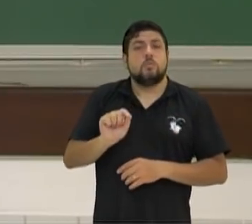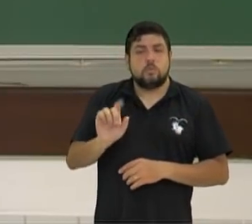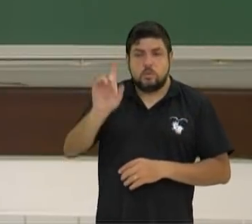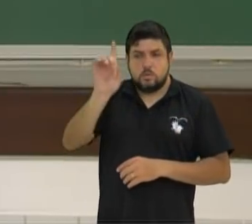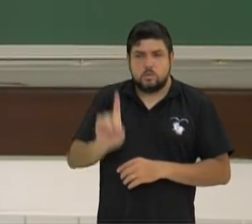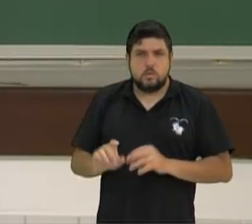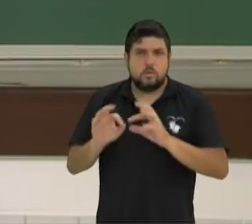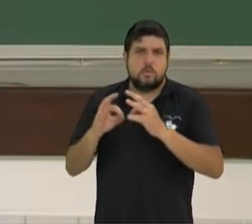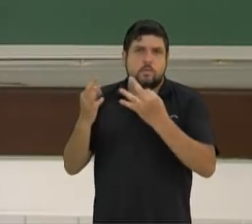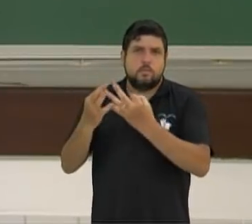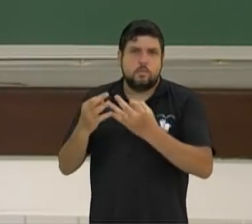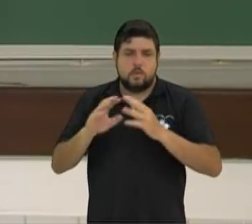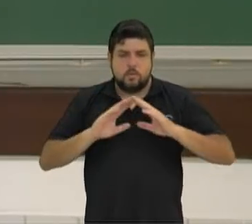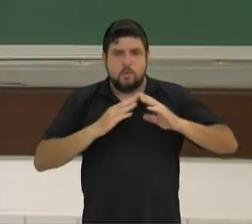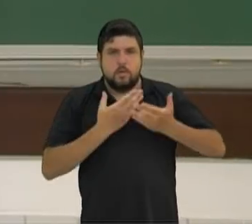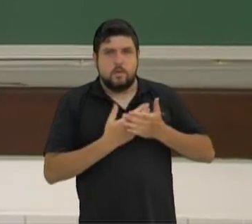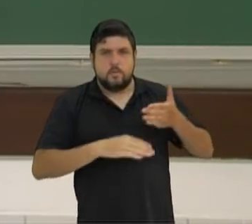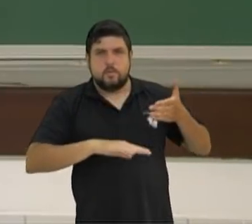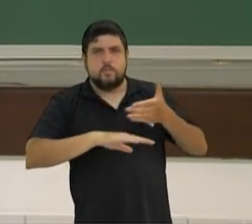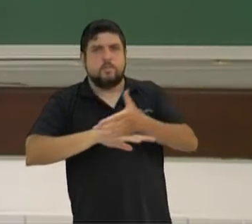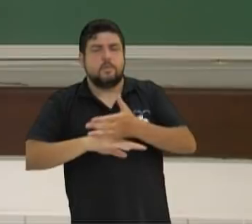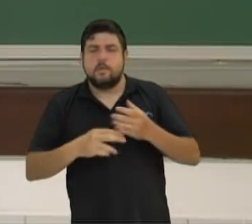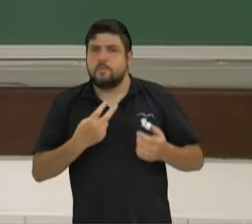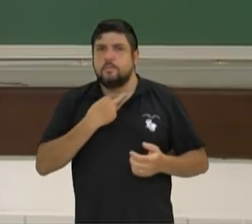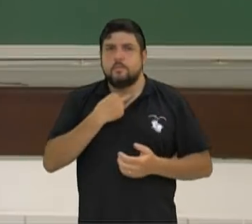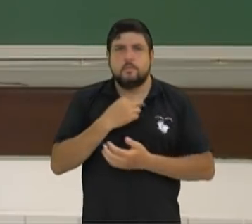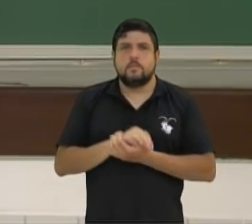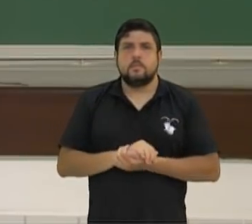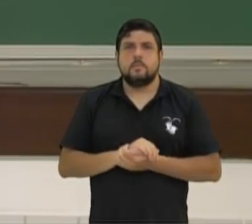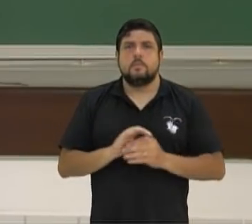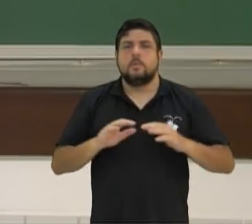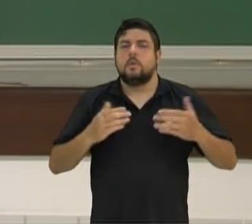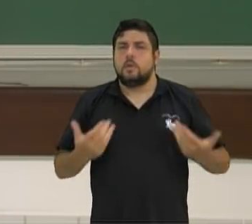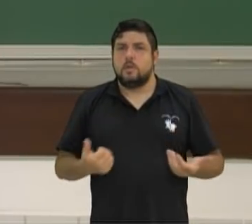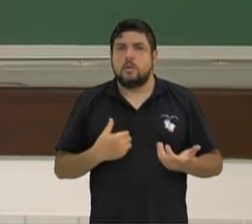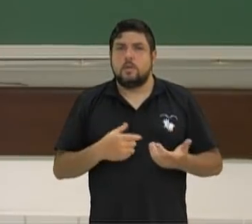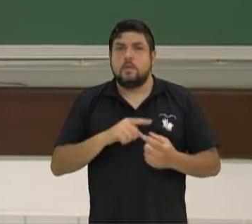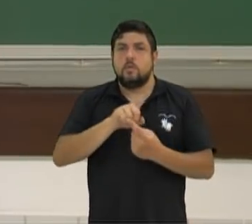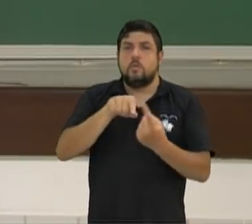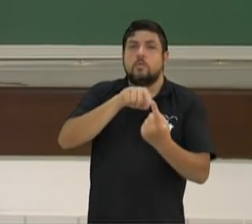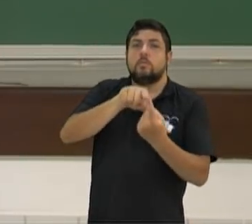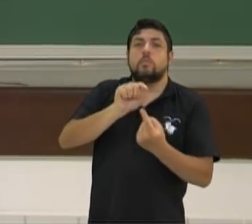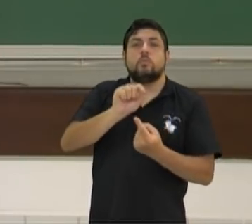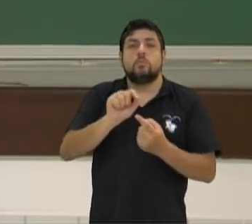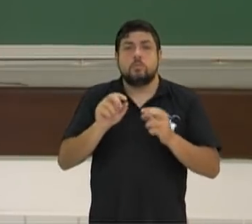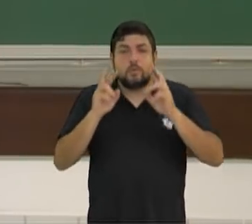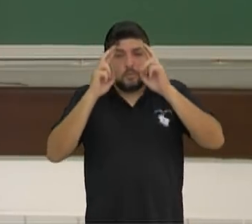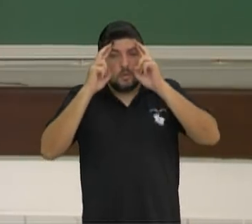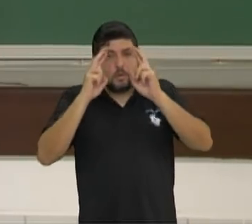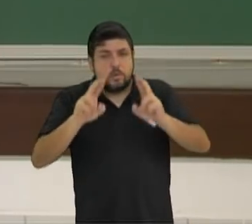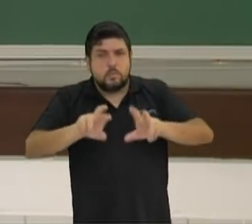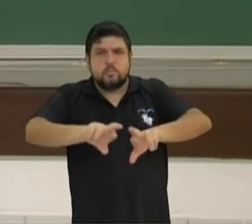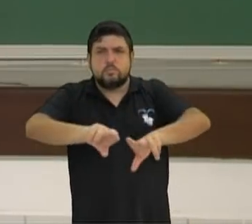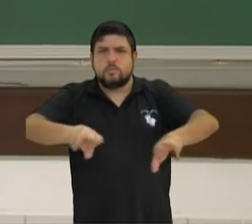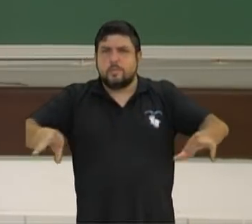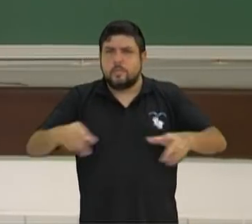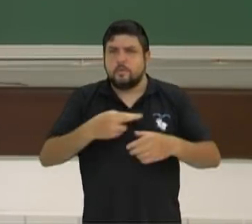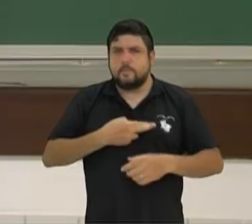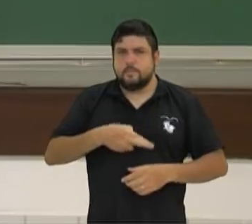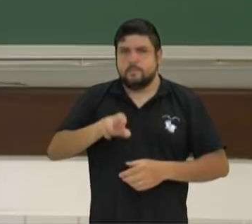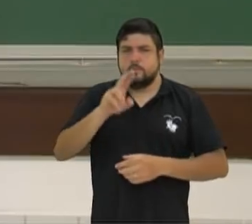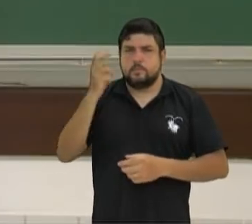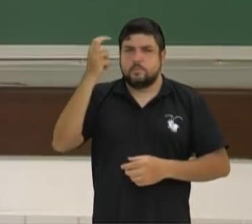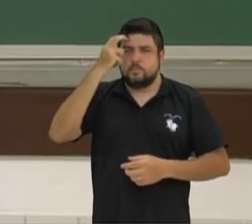não cabe à escola interferir. Então, o objetivo do ensino religioso escolar é o respeito à diversidade cultural religiosa. E aí